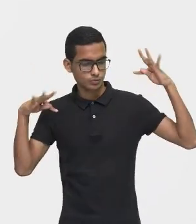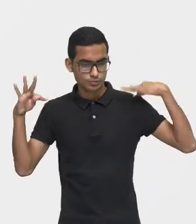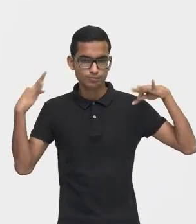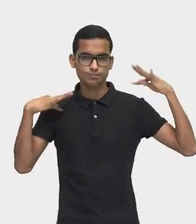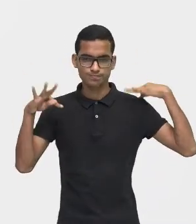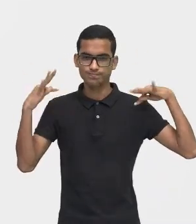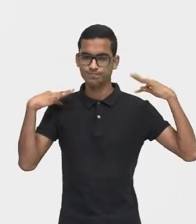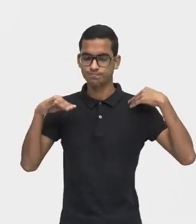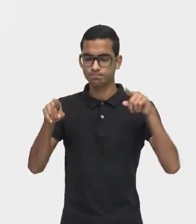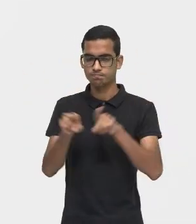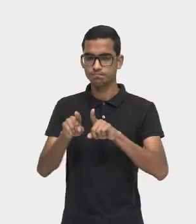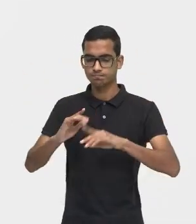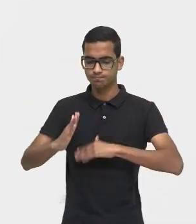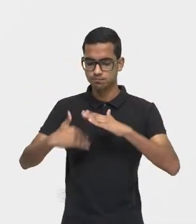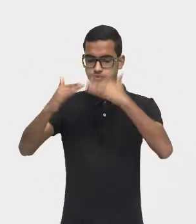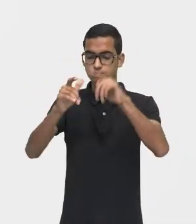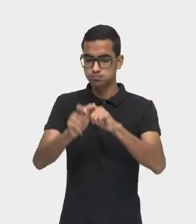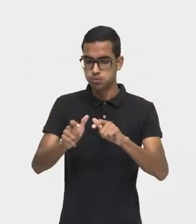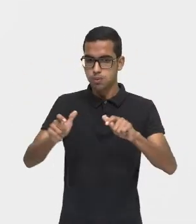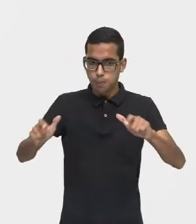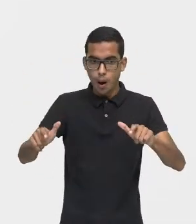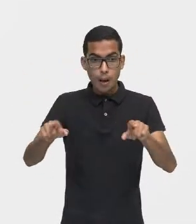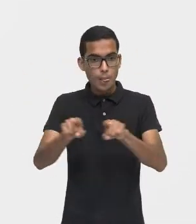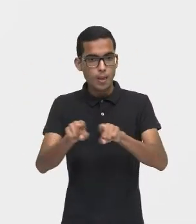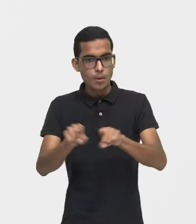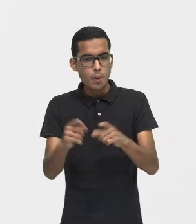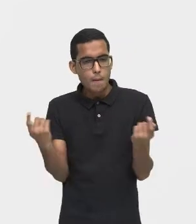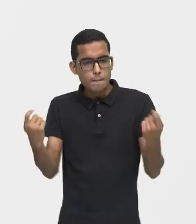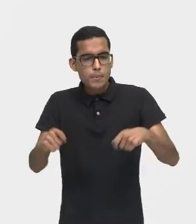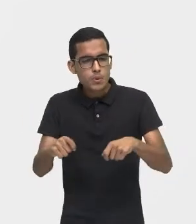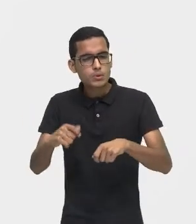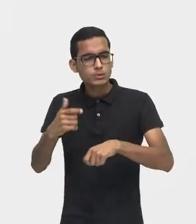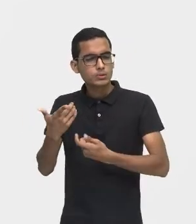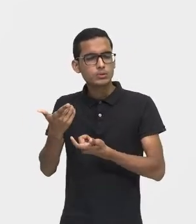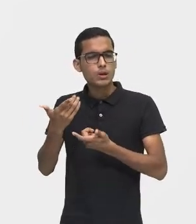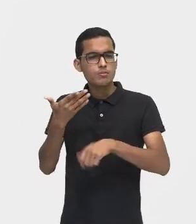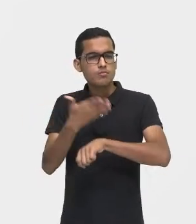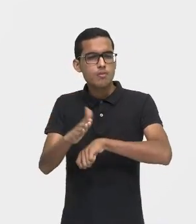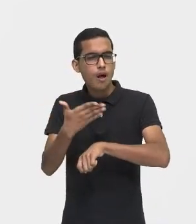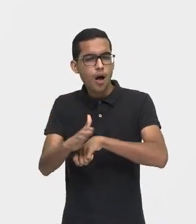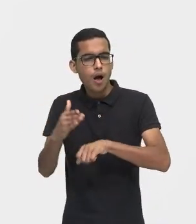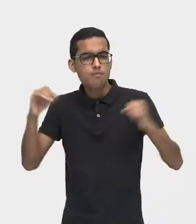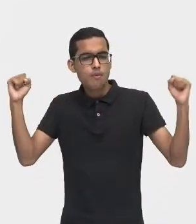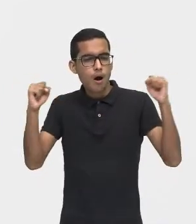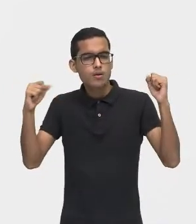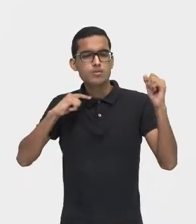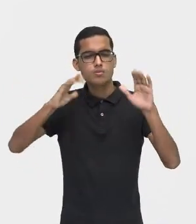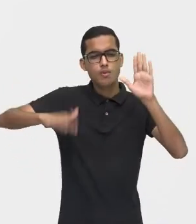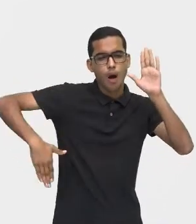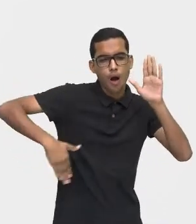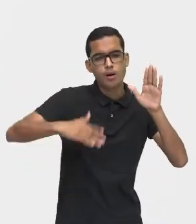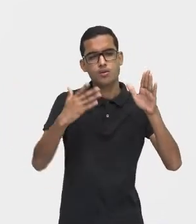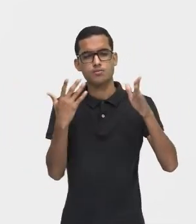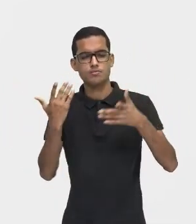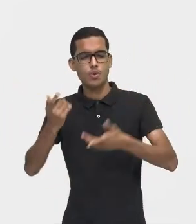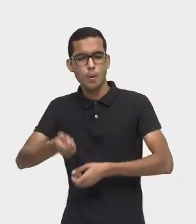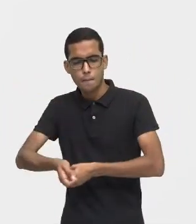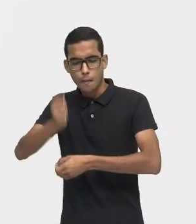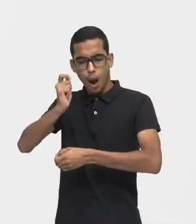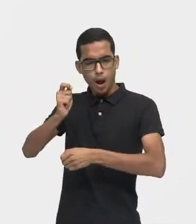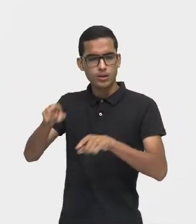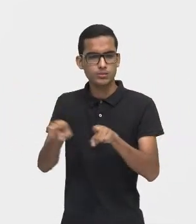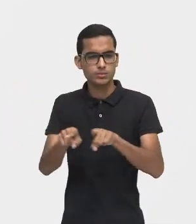desenvolvendo o turismo, possibilita atividades como a natação, nadar, pescar, velejar, entre